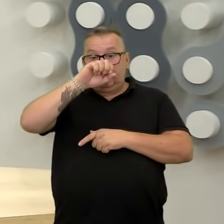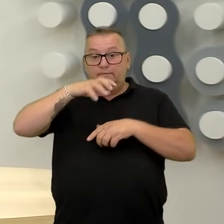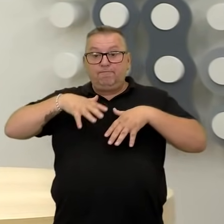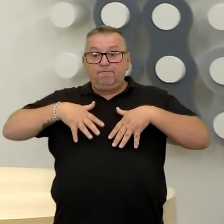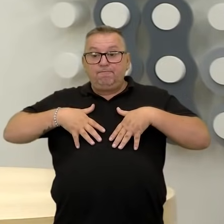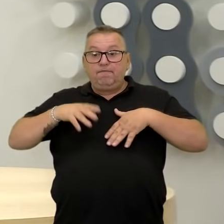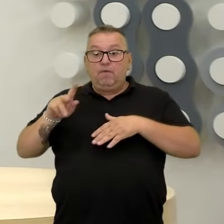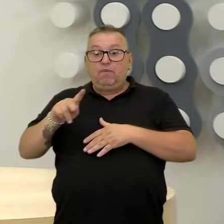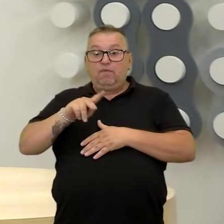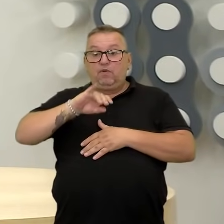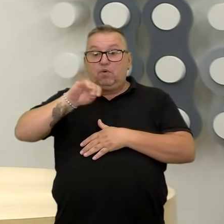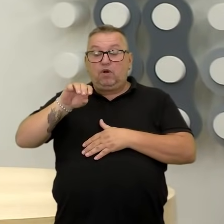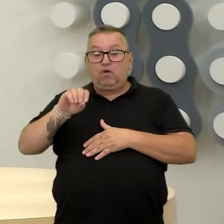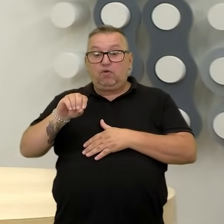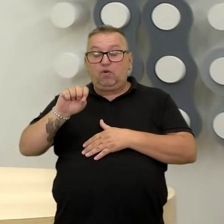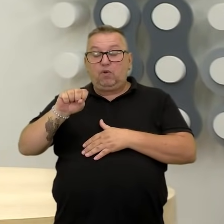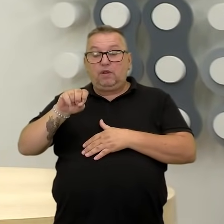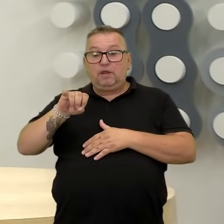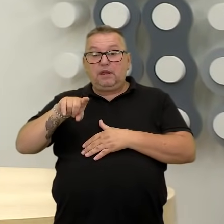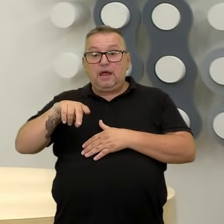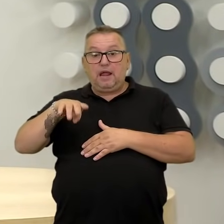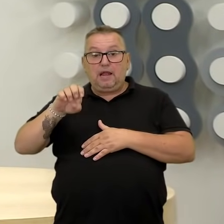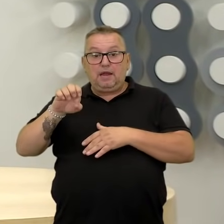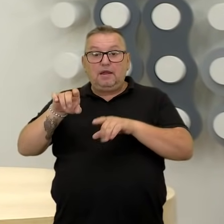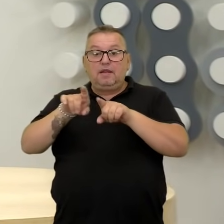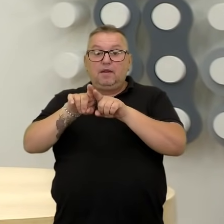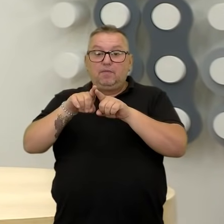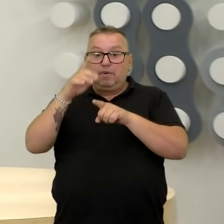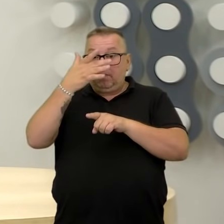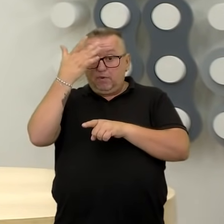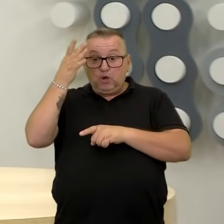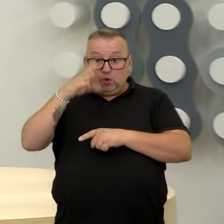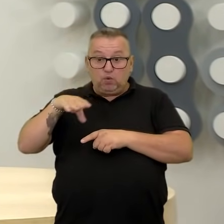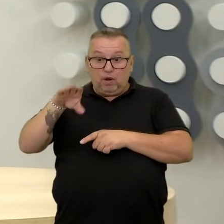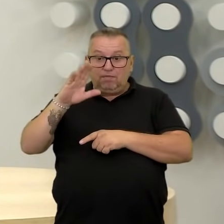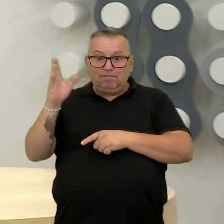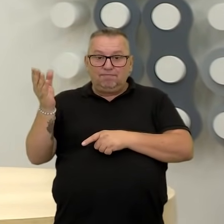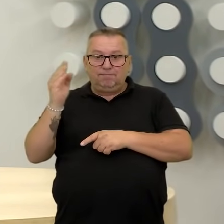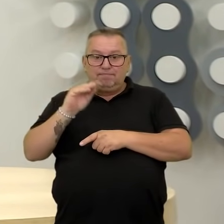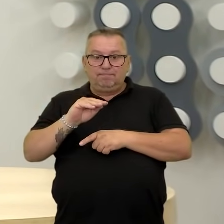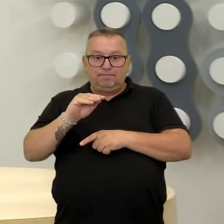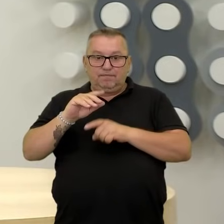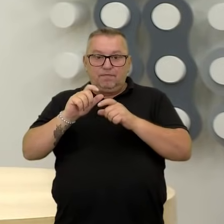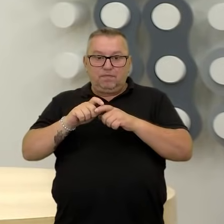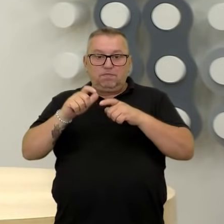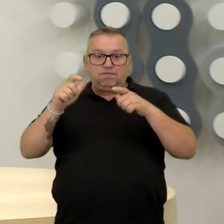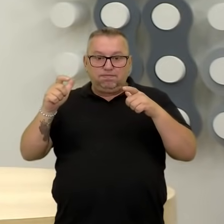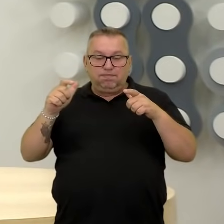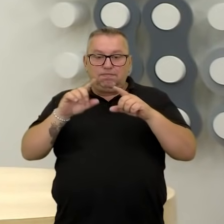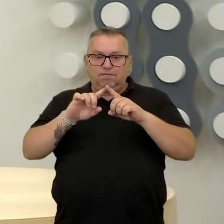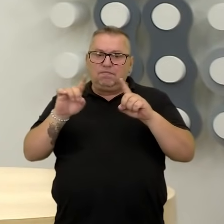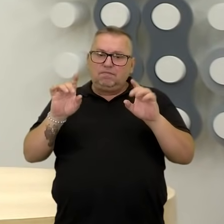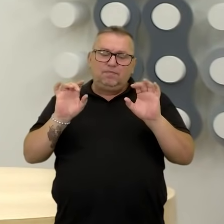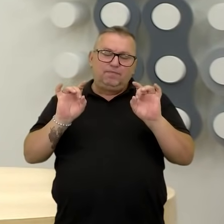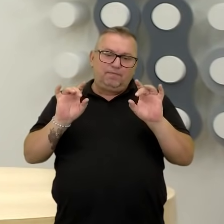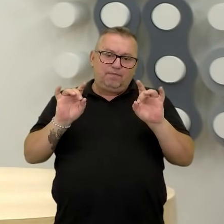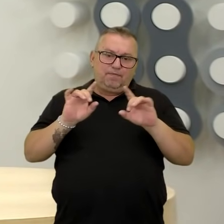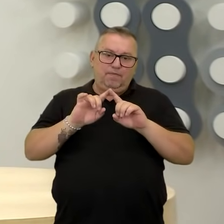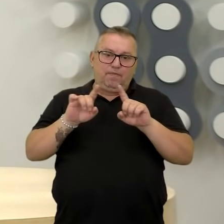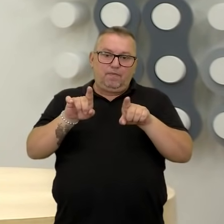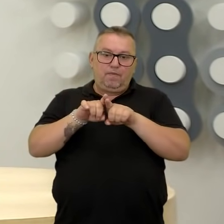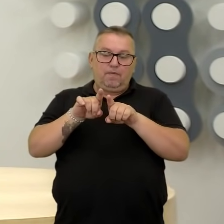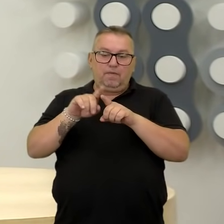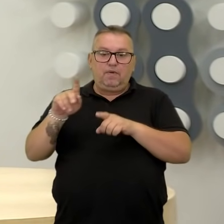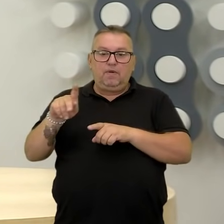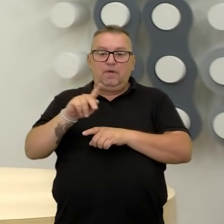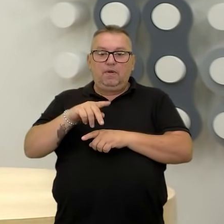professora Josiele tem o pessoal que colocou é também uma maneira mais abrangente né professora de os